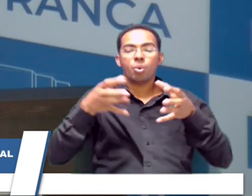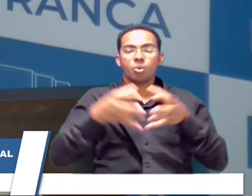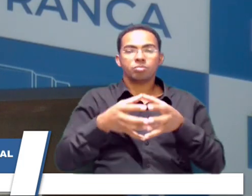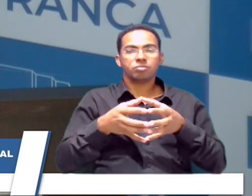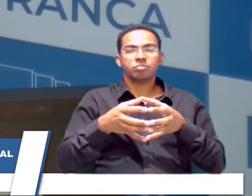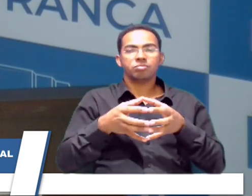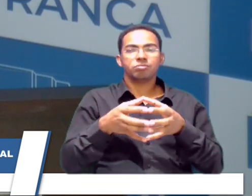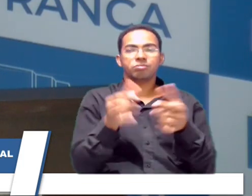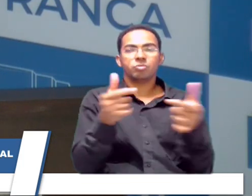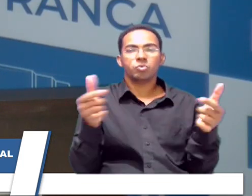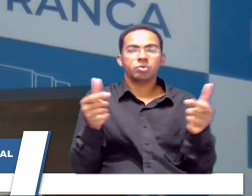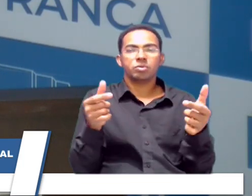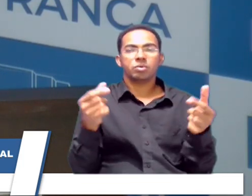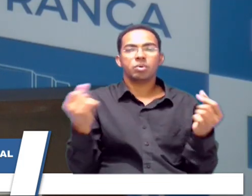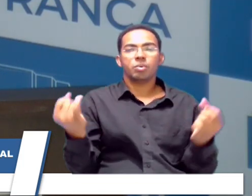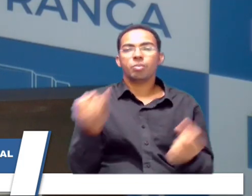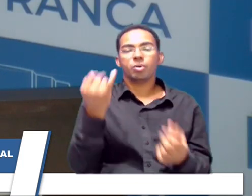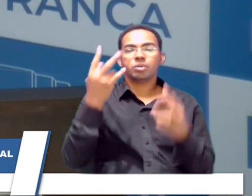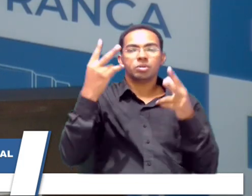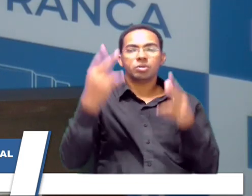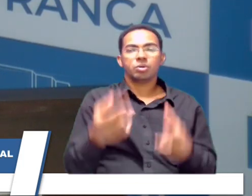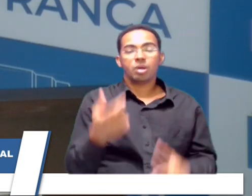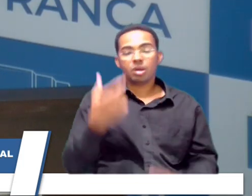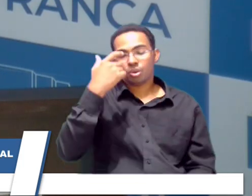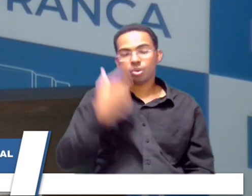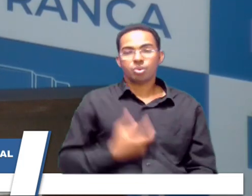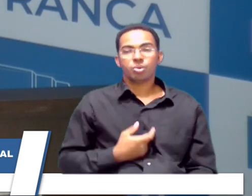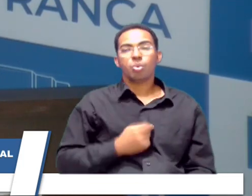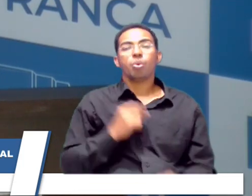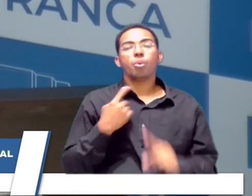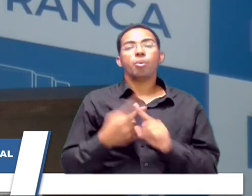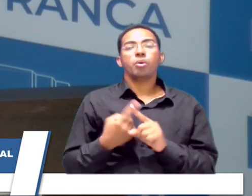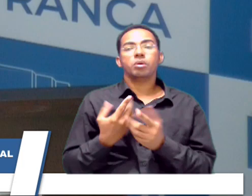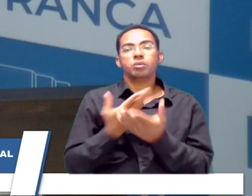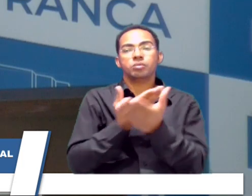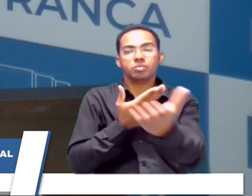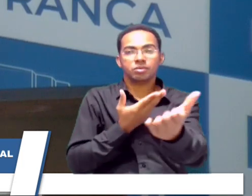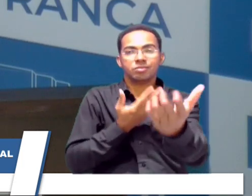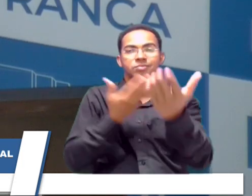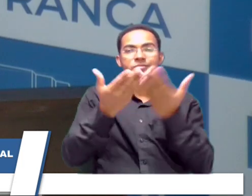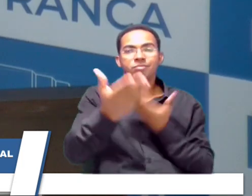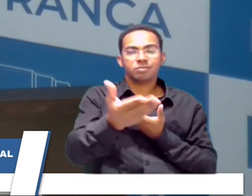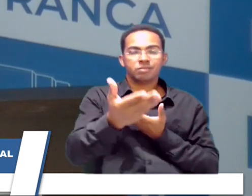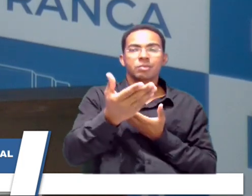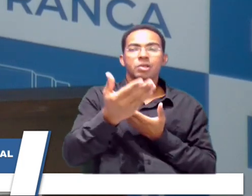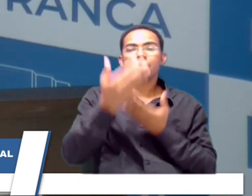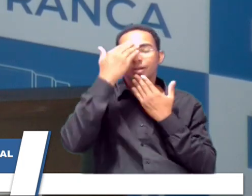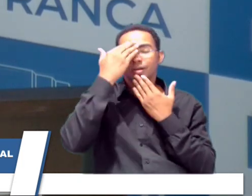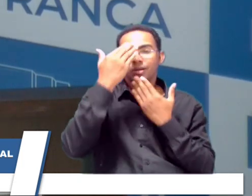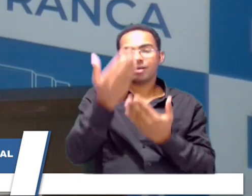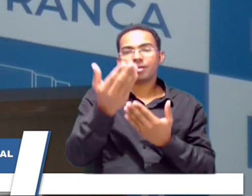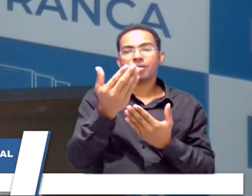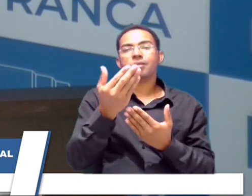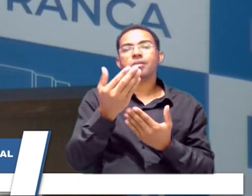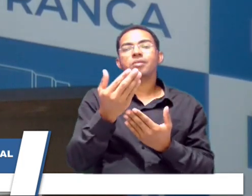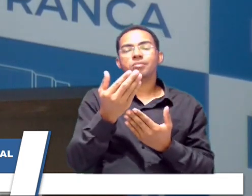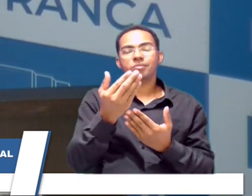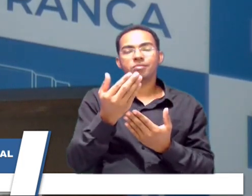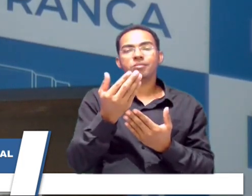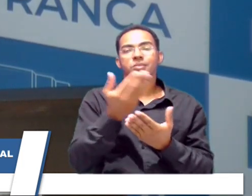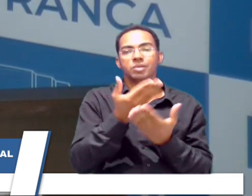não teria o mesmo valor. Eu só sou quem eu sou por causa de vocês. e eu tenho uma gratidão e uma dívida eterna.